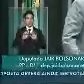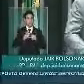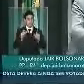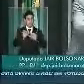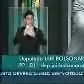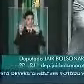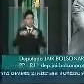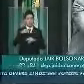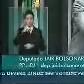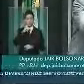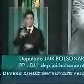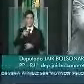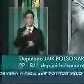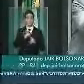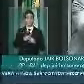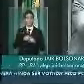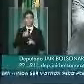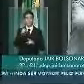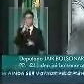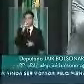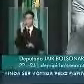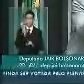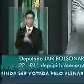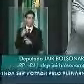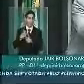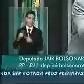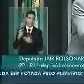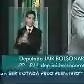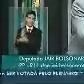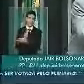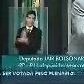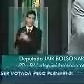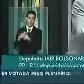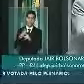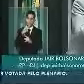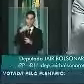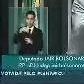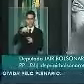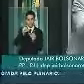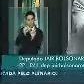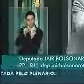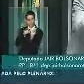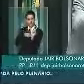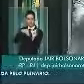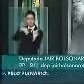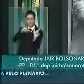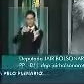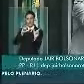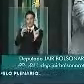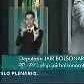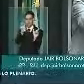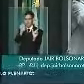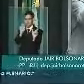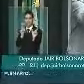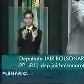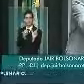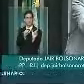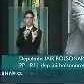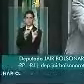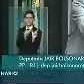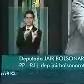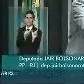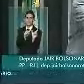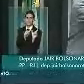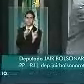sem resposta, que ele se equivocou. Quando ele falou a palavra milhões, né, com toda certeza era aquele milhões que